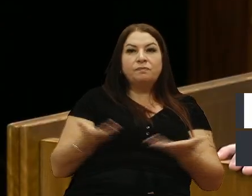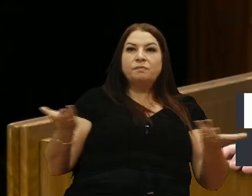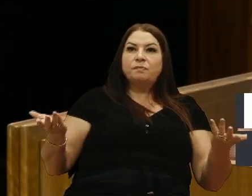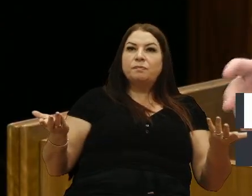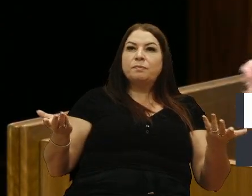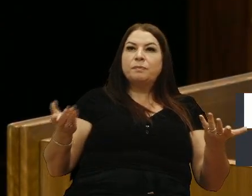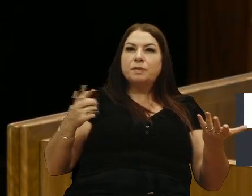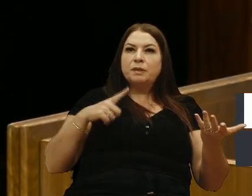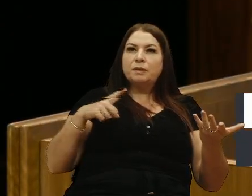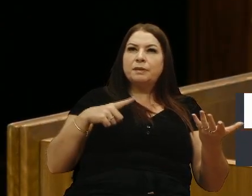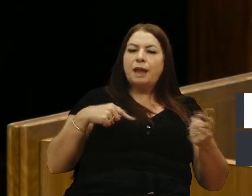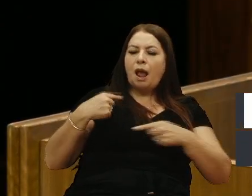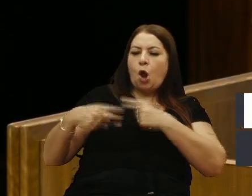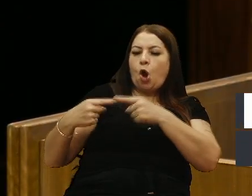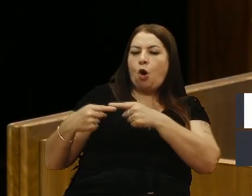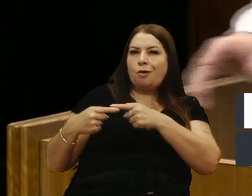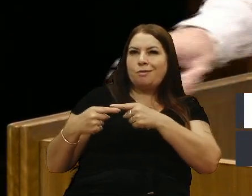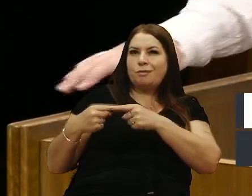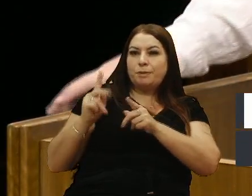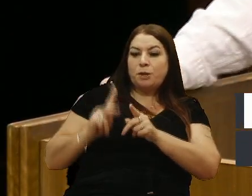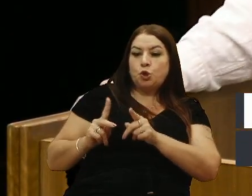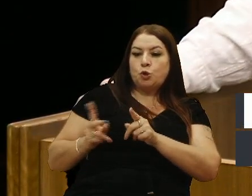Tem rolo com laranja,